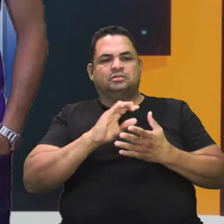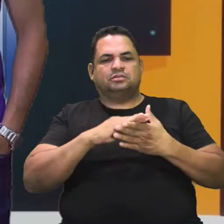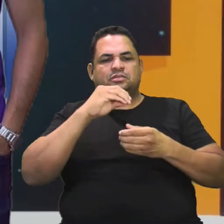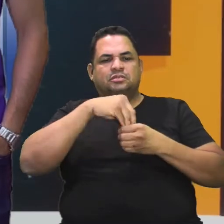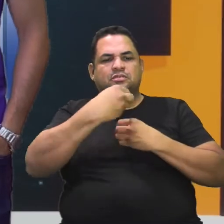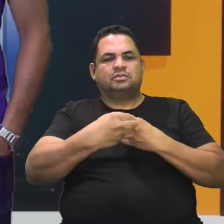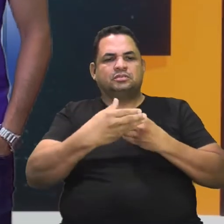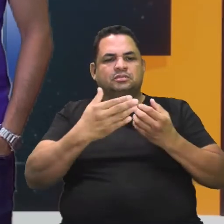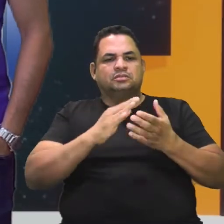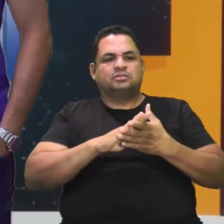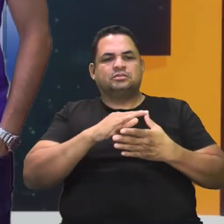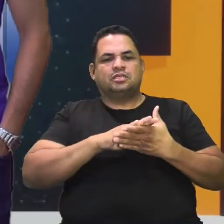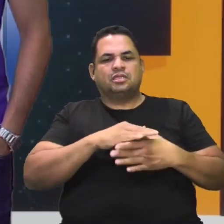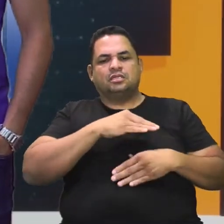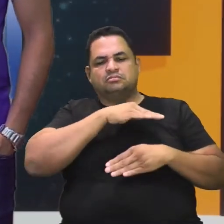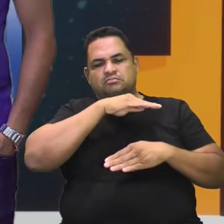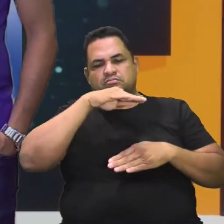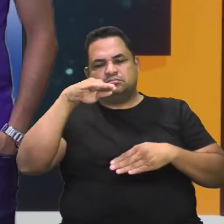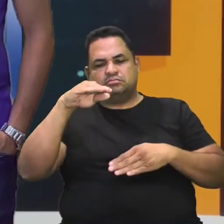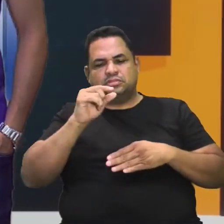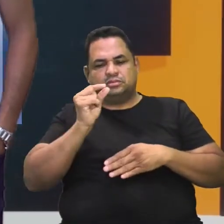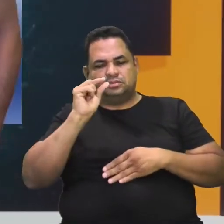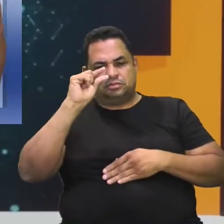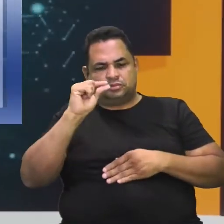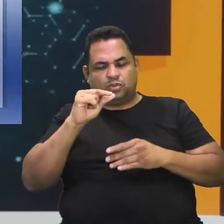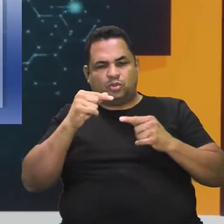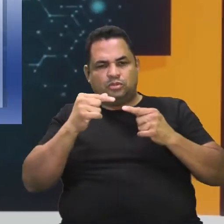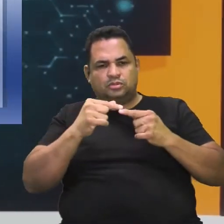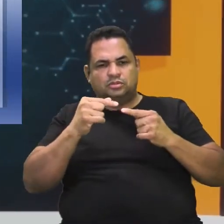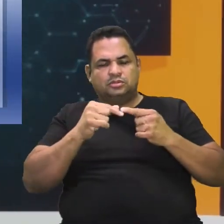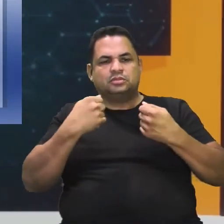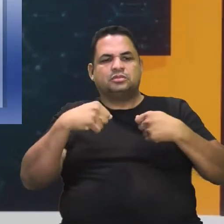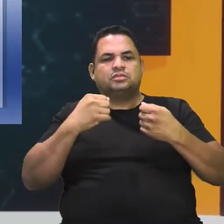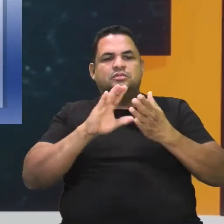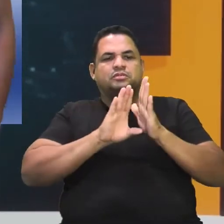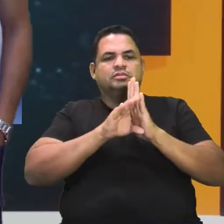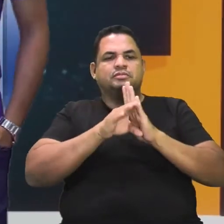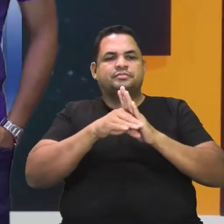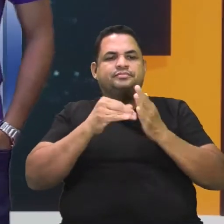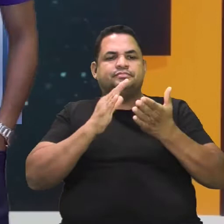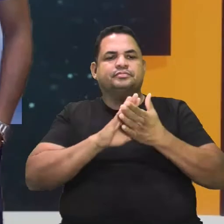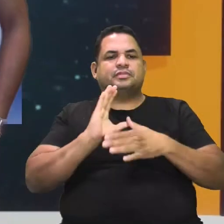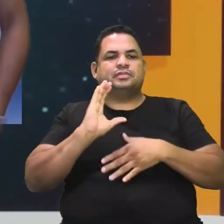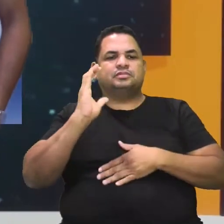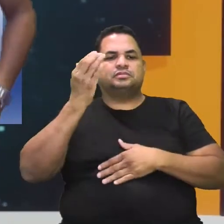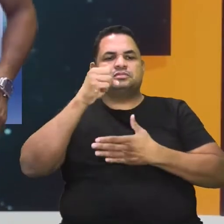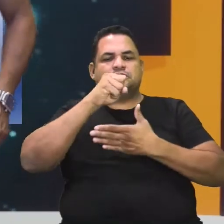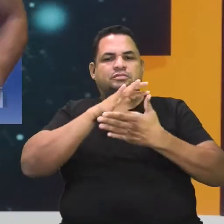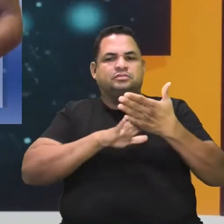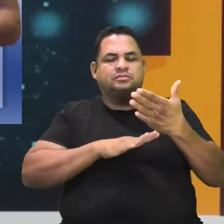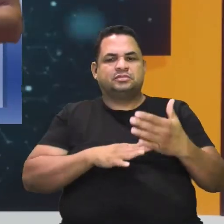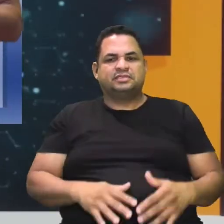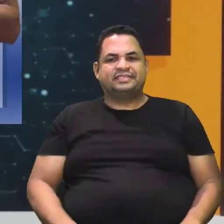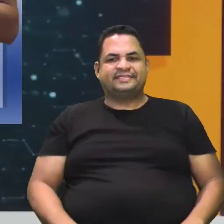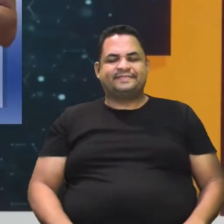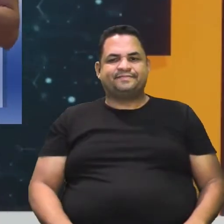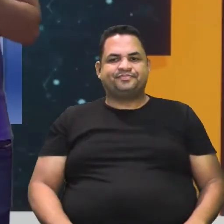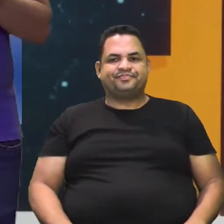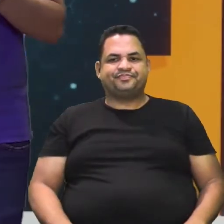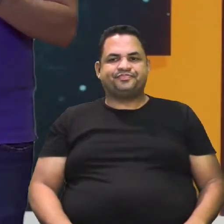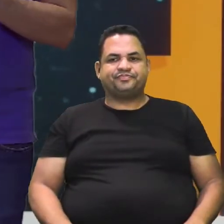é externa e quando é tangente, fica bem mais fácil, porque a gente vai precisar desse conceito para resolver as atividades. E tem um